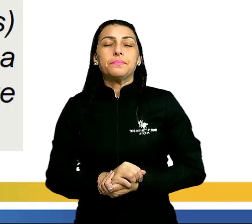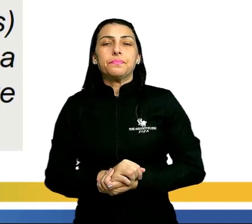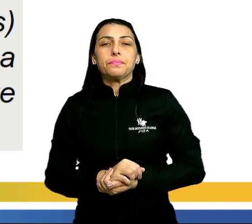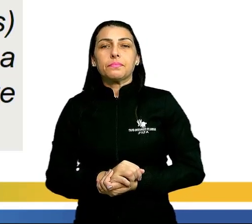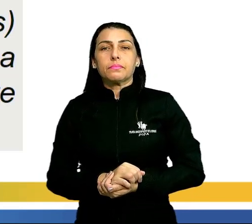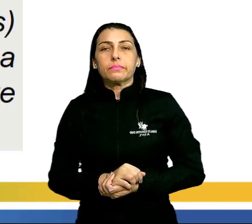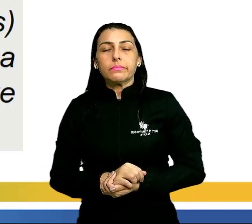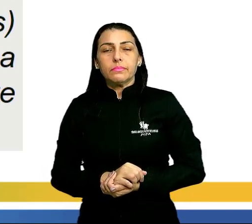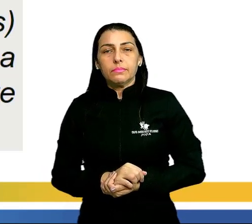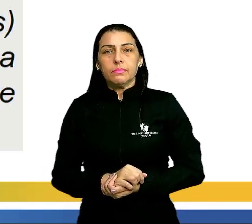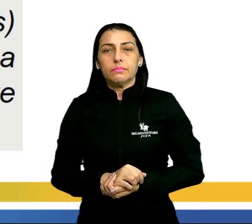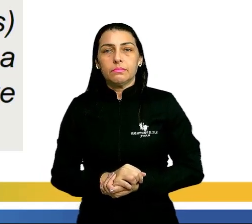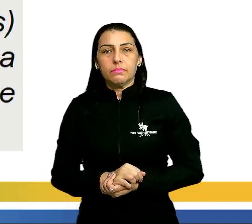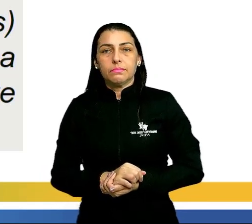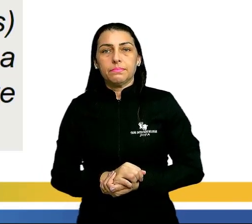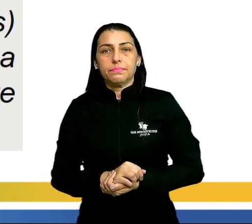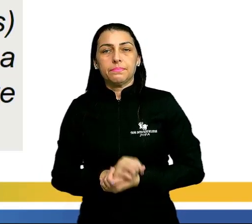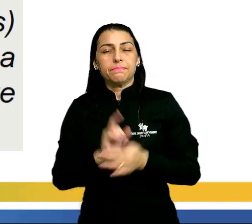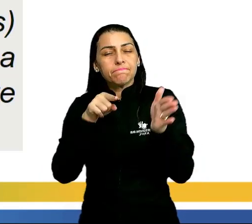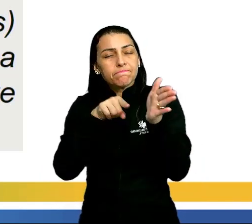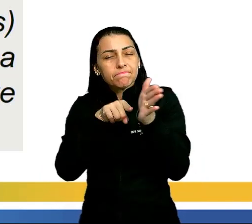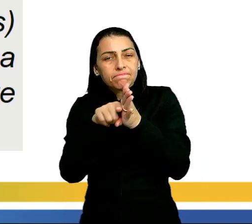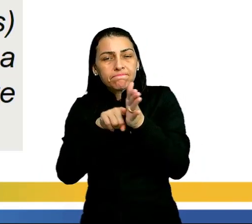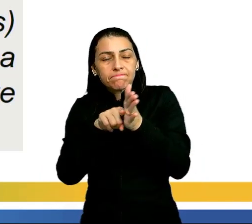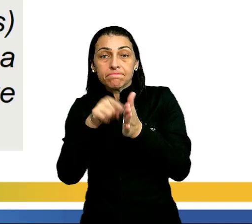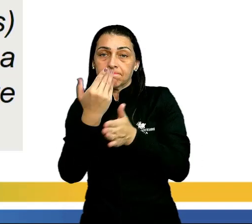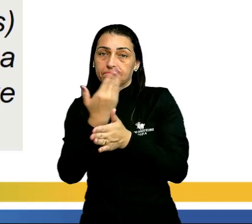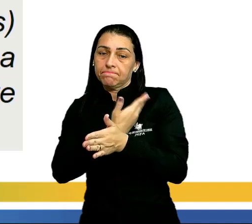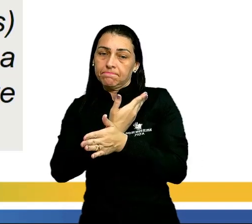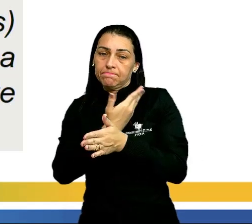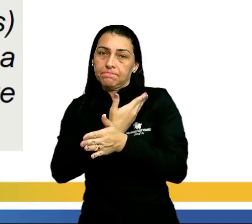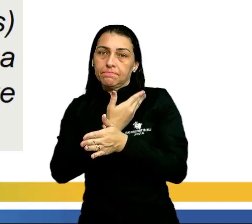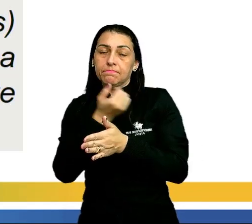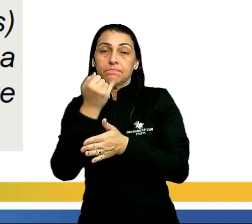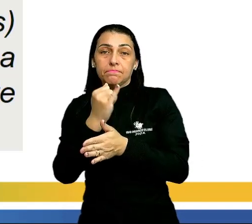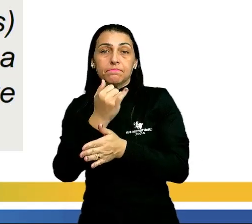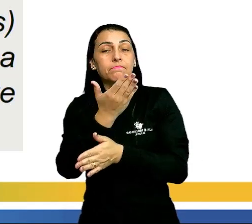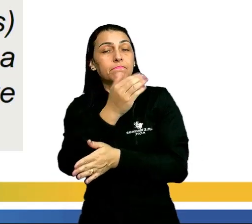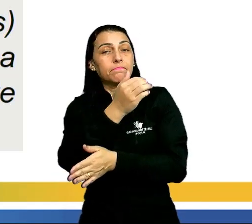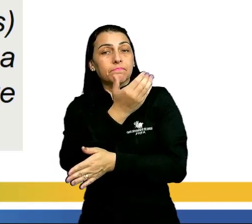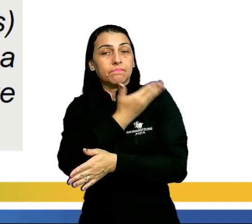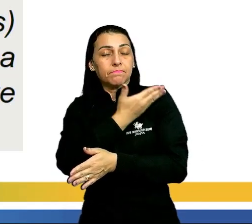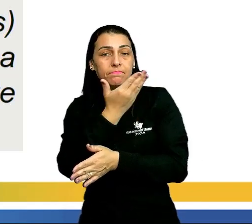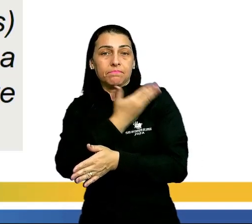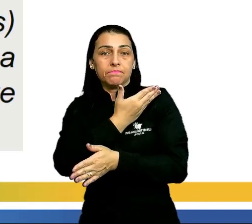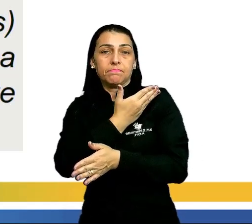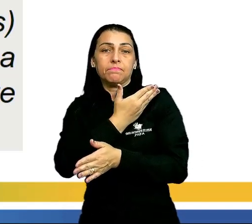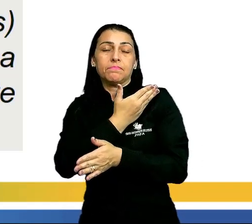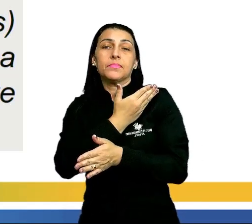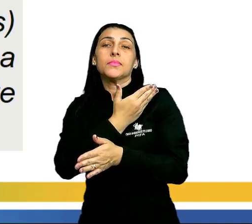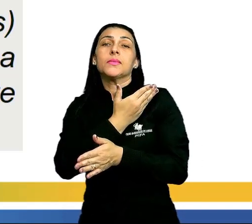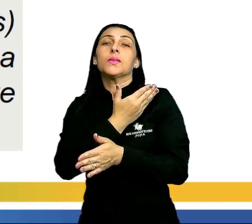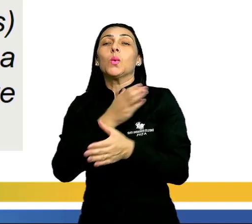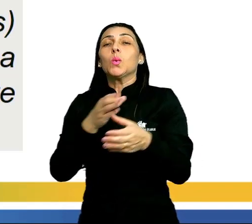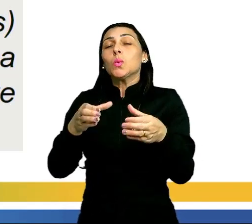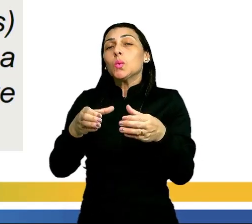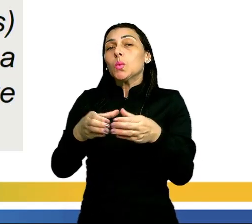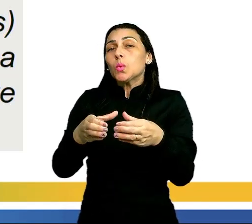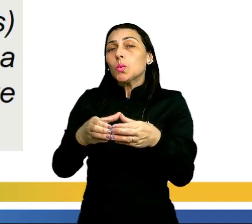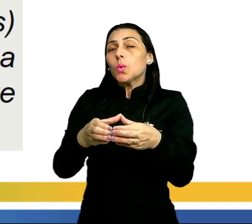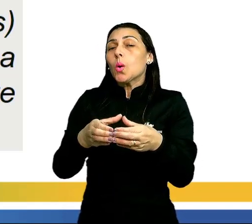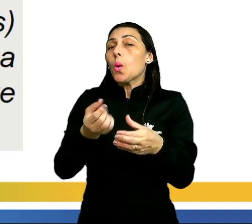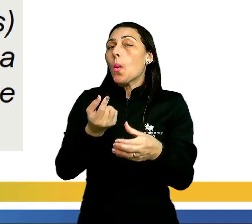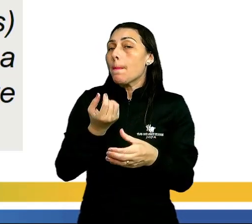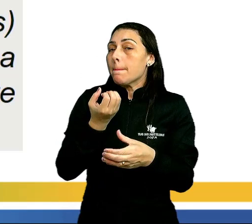essa indagação, essa investigação entre os amigos. E se os amigos forem todos de classe média alta ou todos de